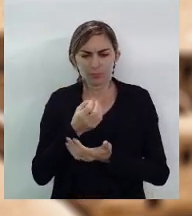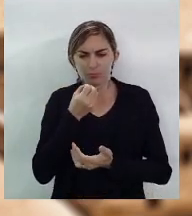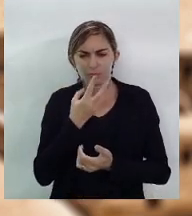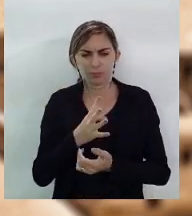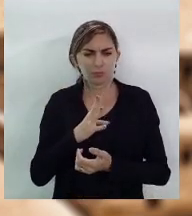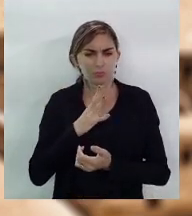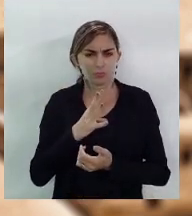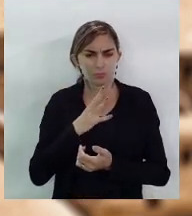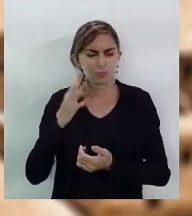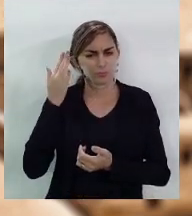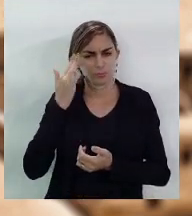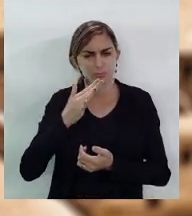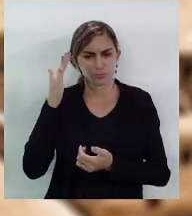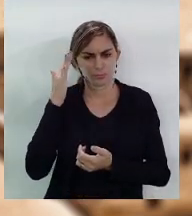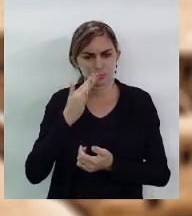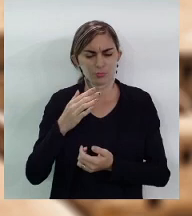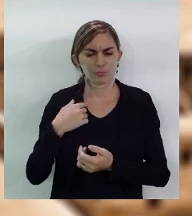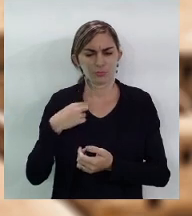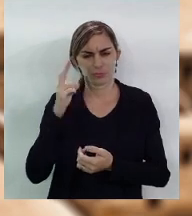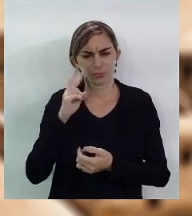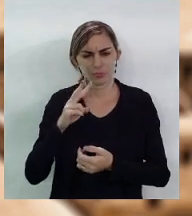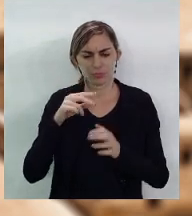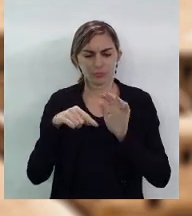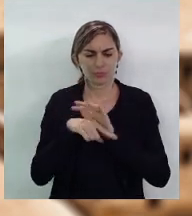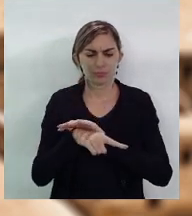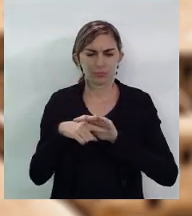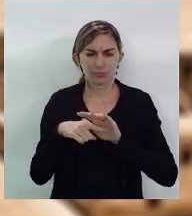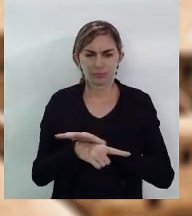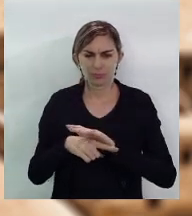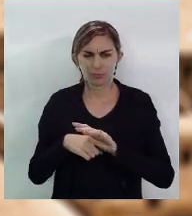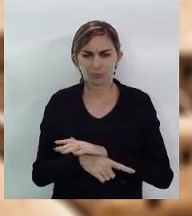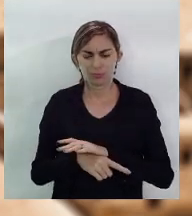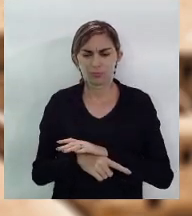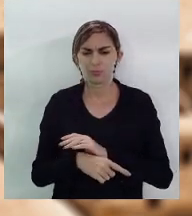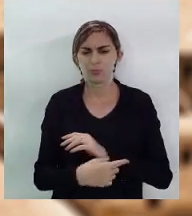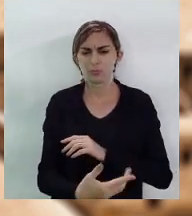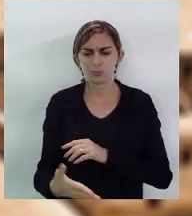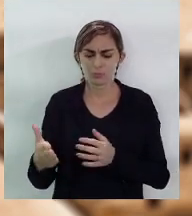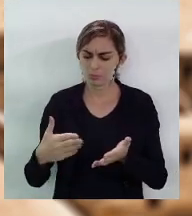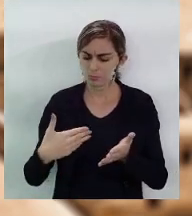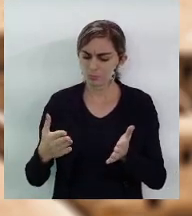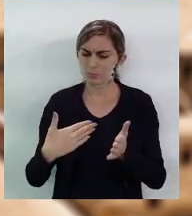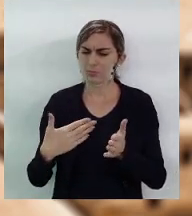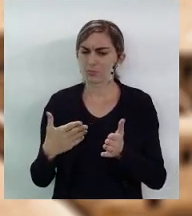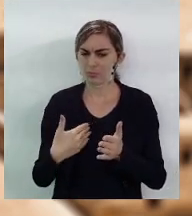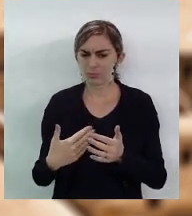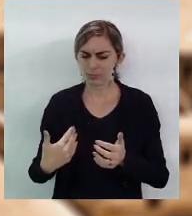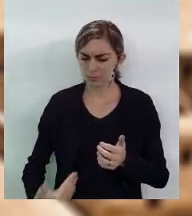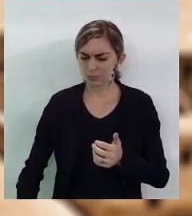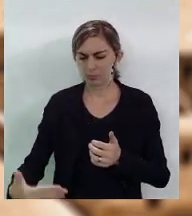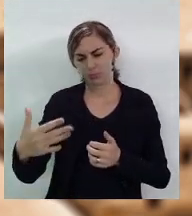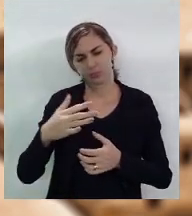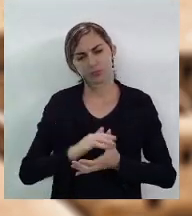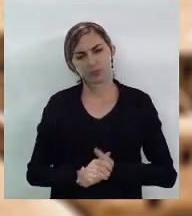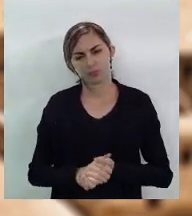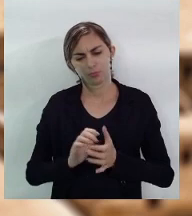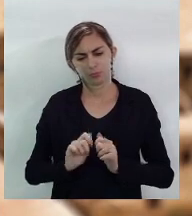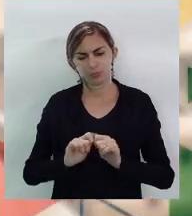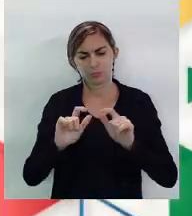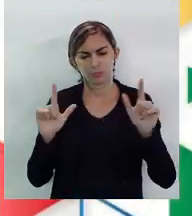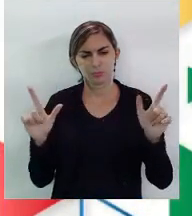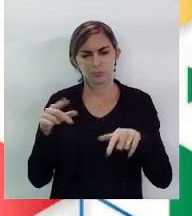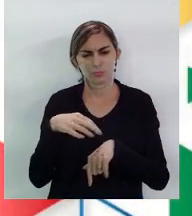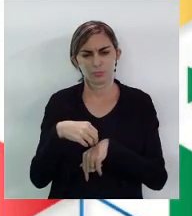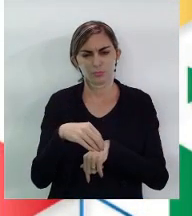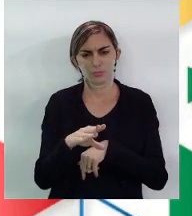conhecer, entender e lembrem-se, pesquisar, ir às fontes, aos livros. Vamos adiante. Na tela,